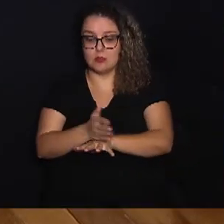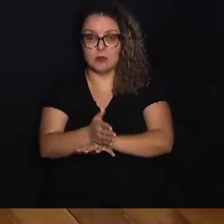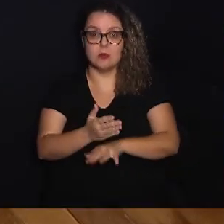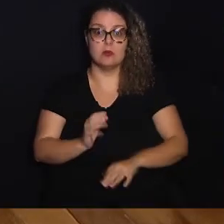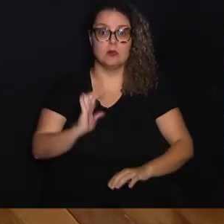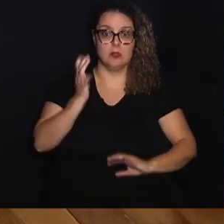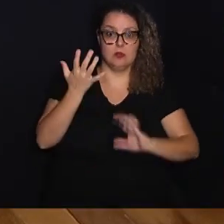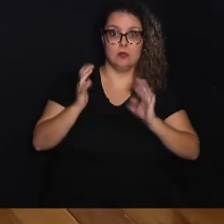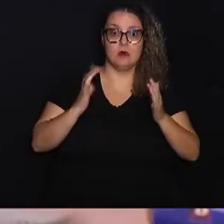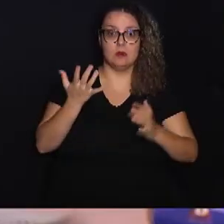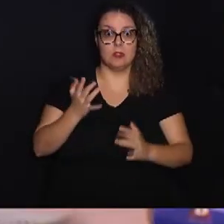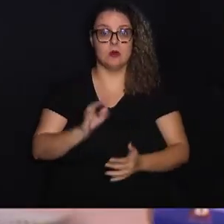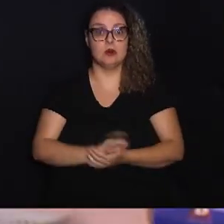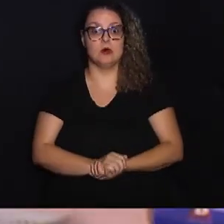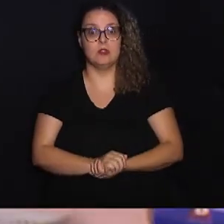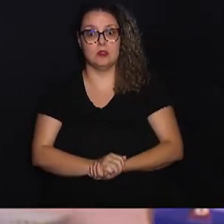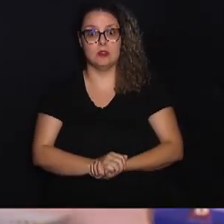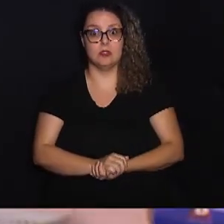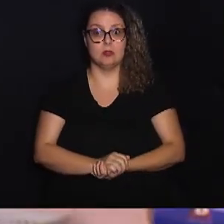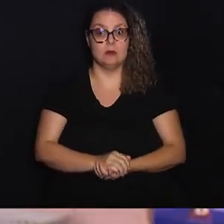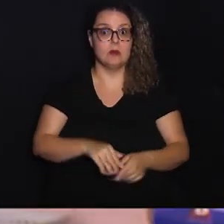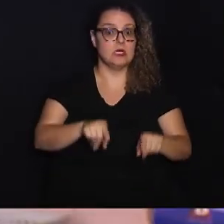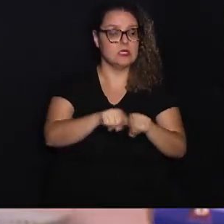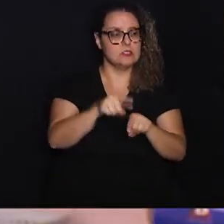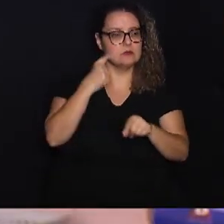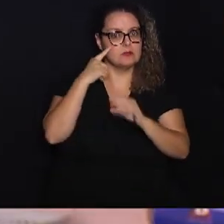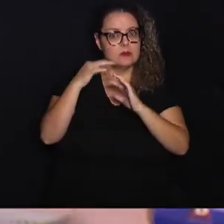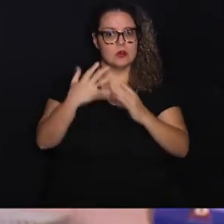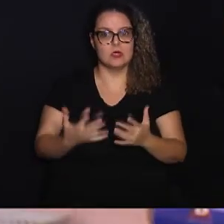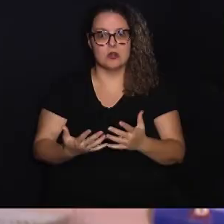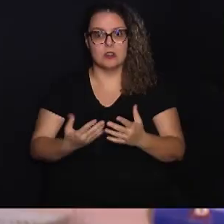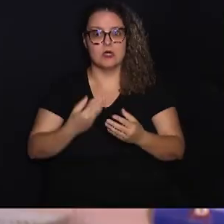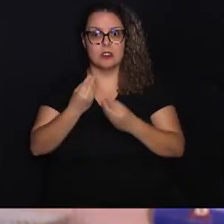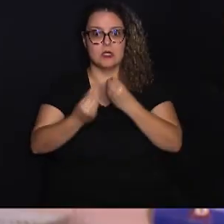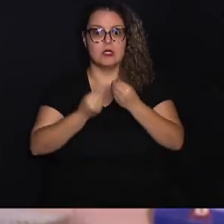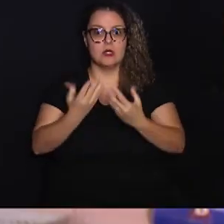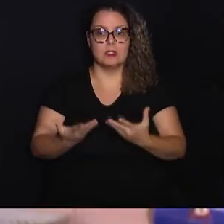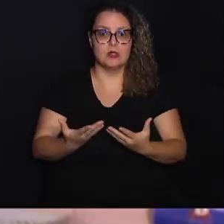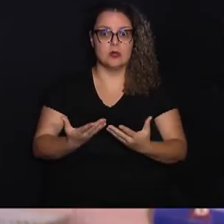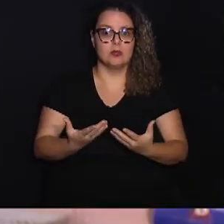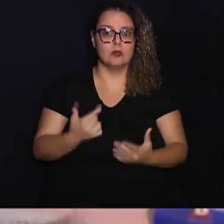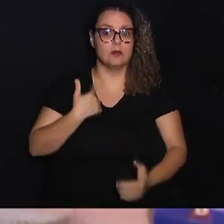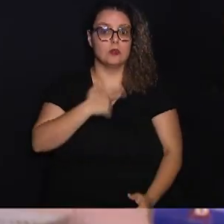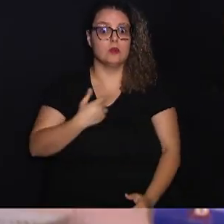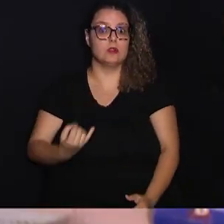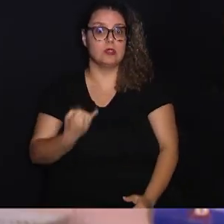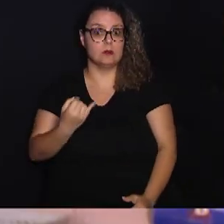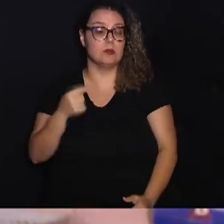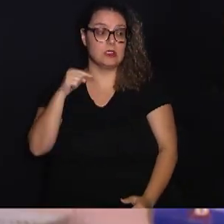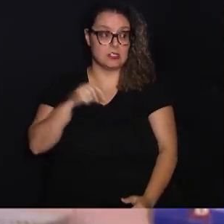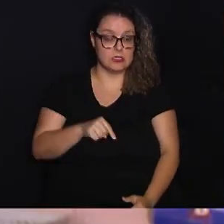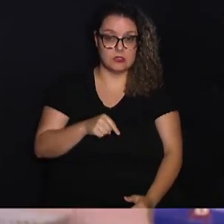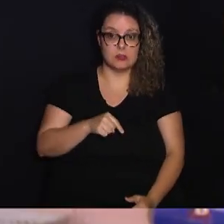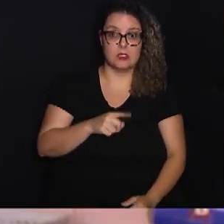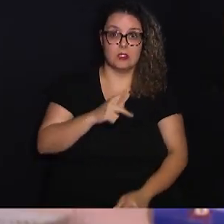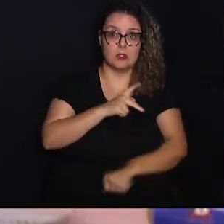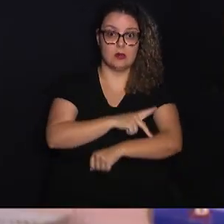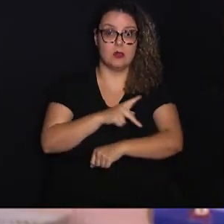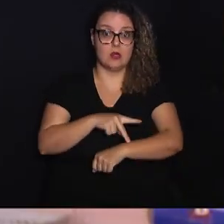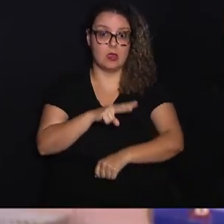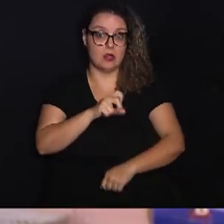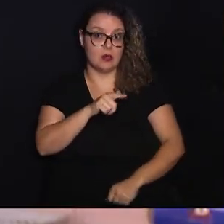estavam surgindo, mas a gente ficava pensando, e onde a gente é importante, né? E isso a pedagogia